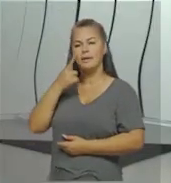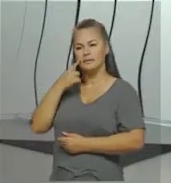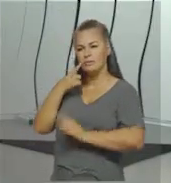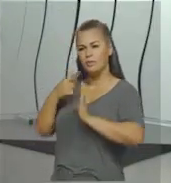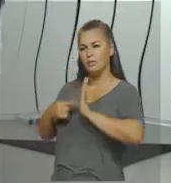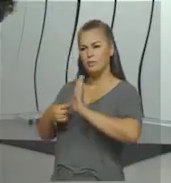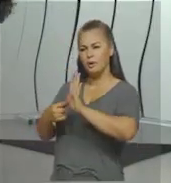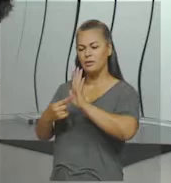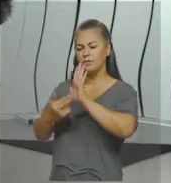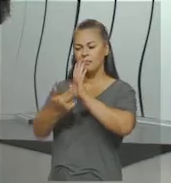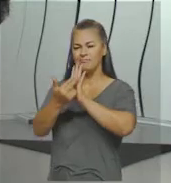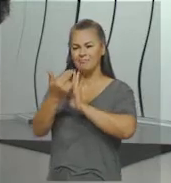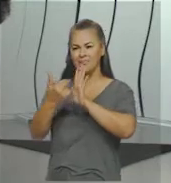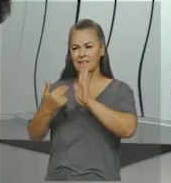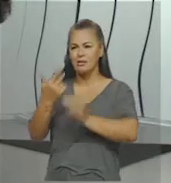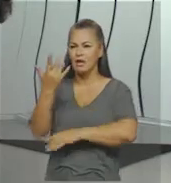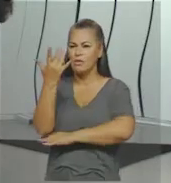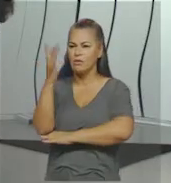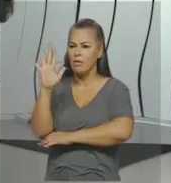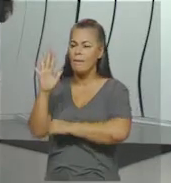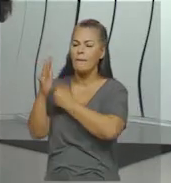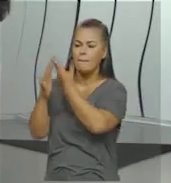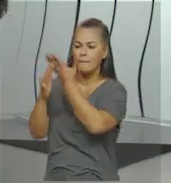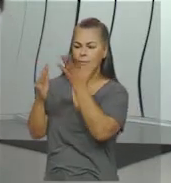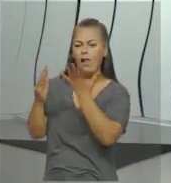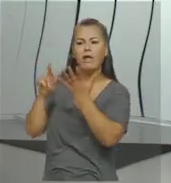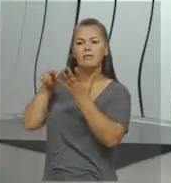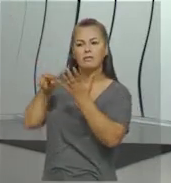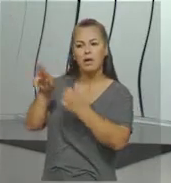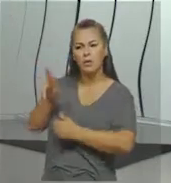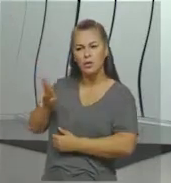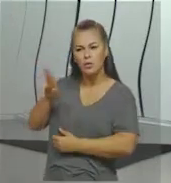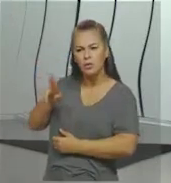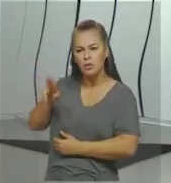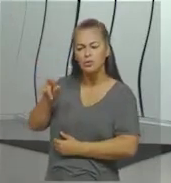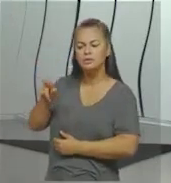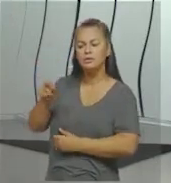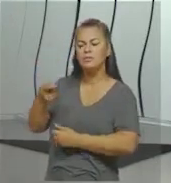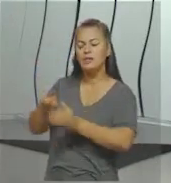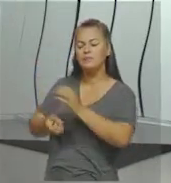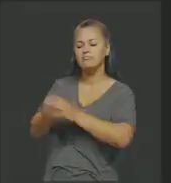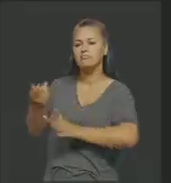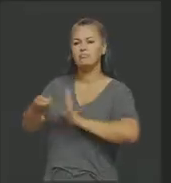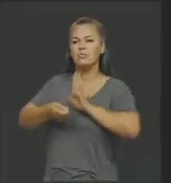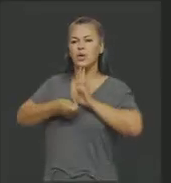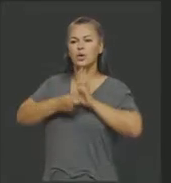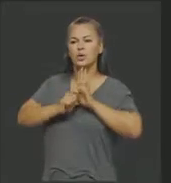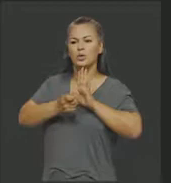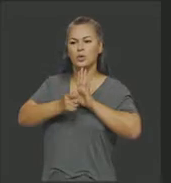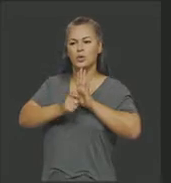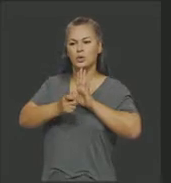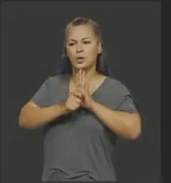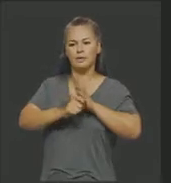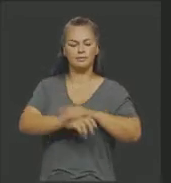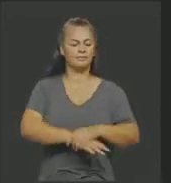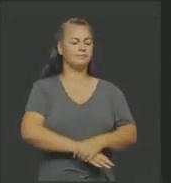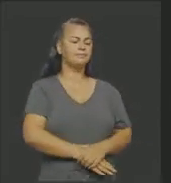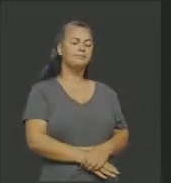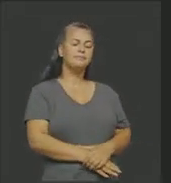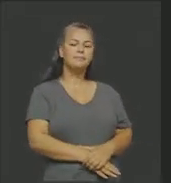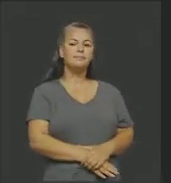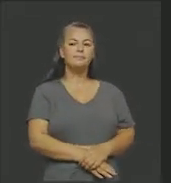aí nesse processo, né? Elas produzem substâncias que são utilizadas aí como drogas. Lembrando que nós